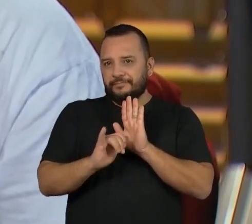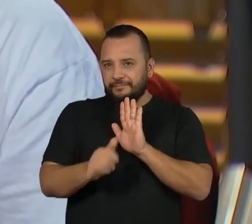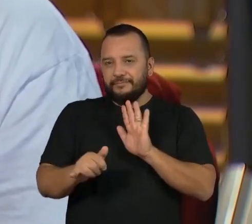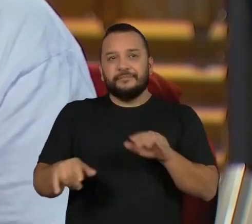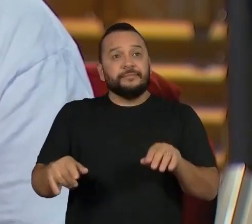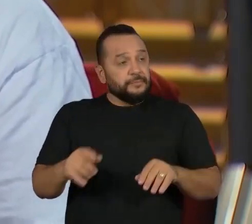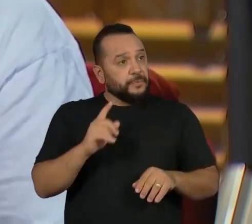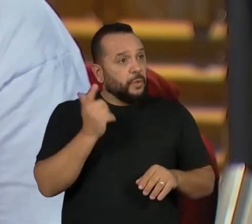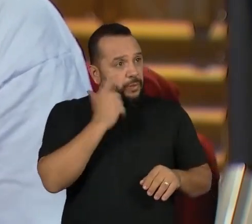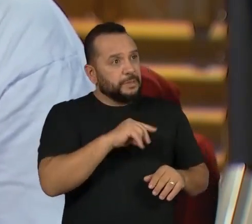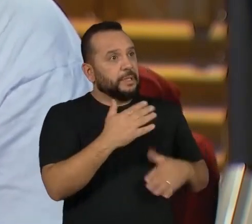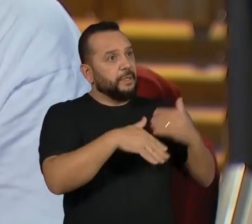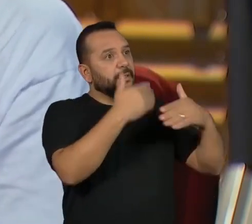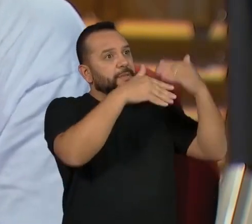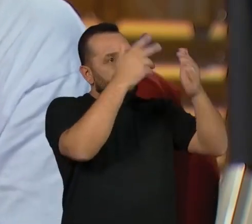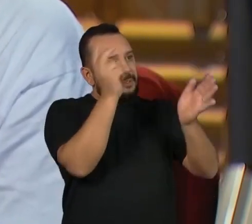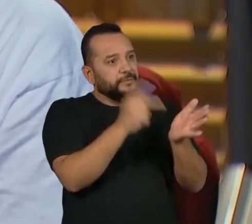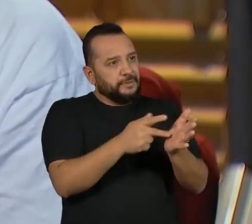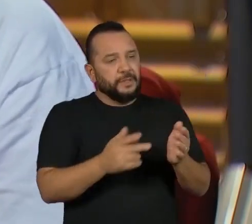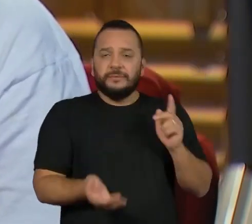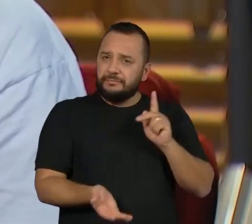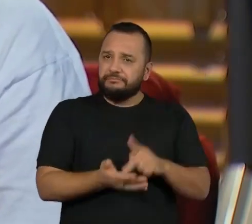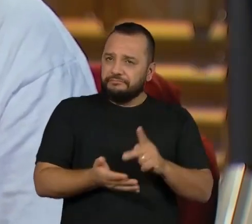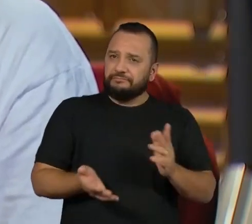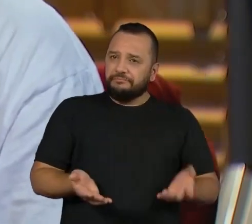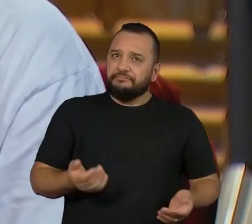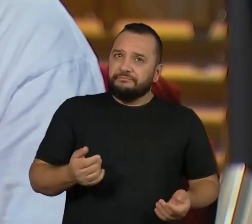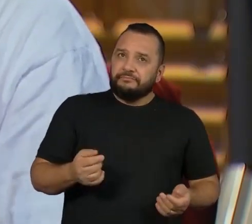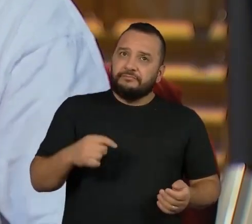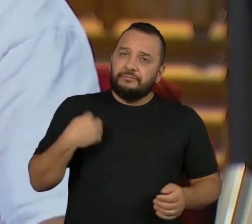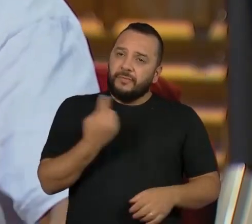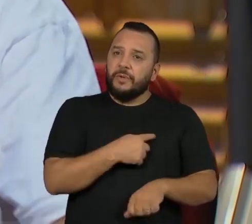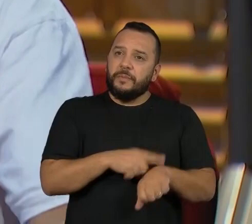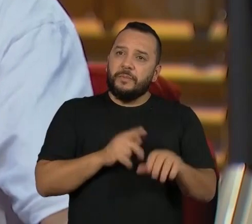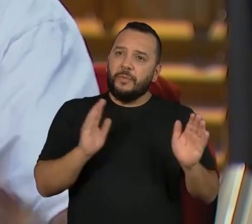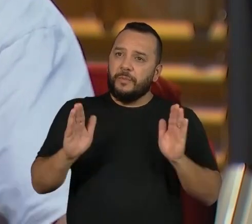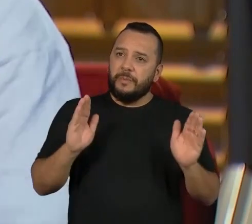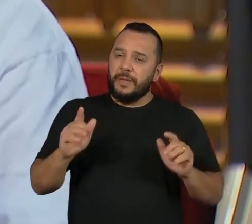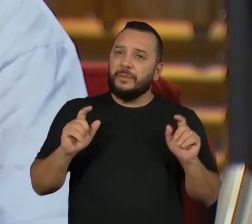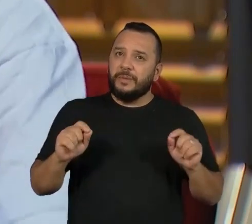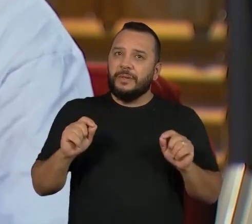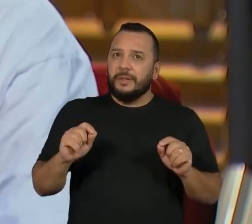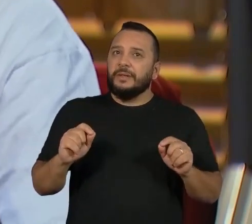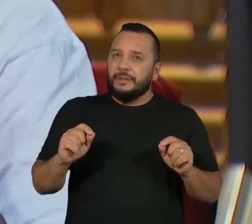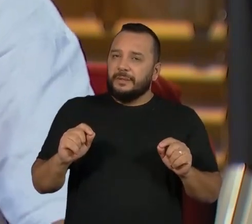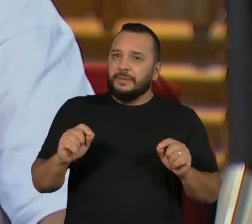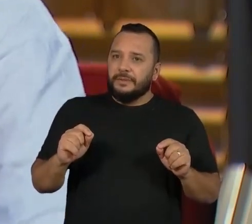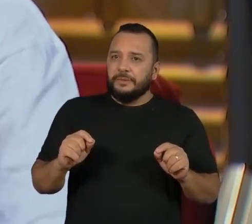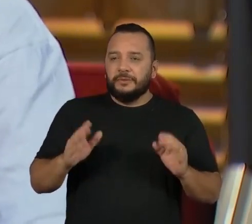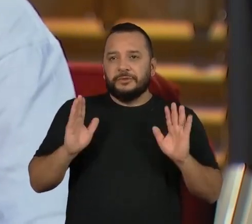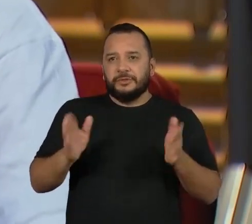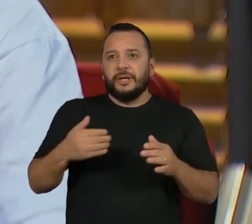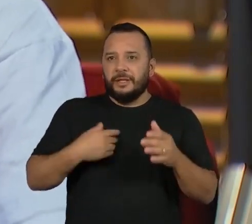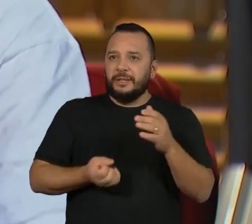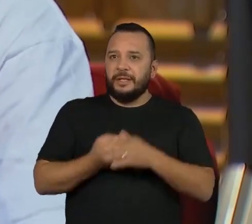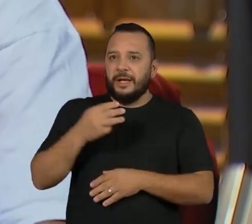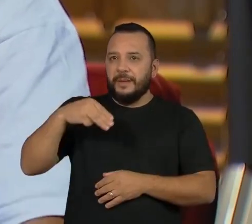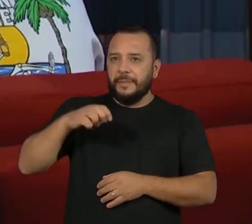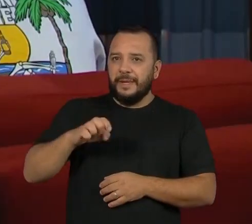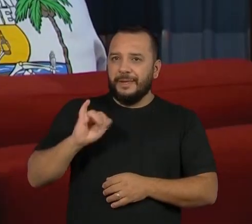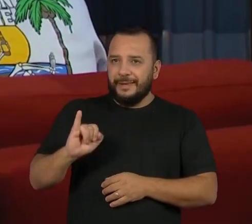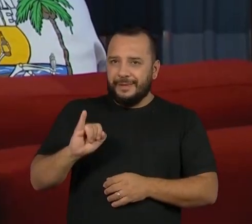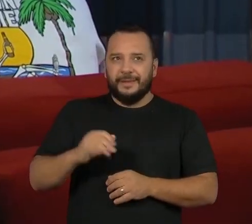sustentar o crescimento sustentar o crescimento e a gente falou Pô mano chegou o momento da gente se tornar né uma mei né E